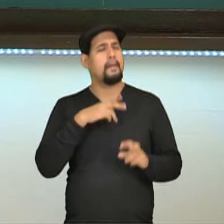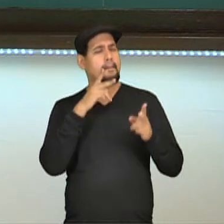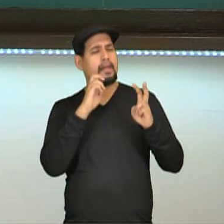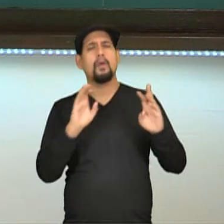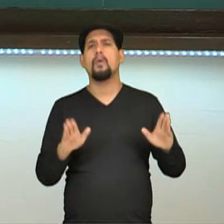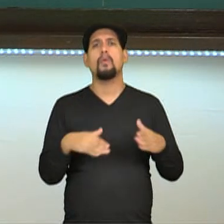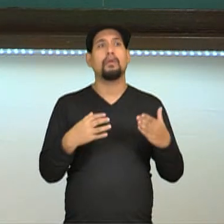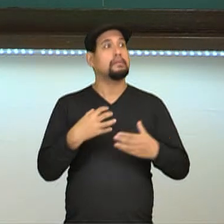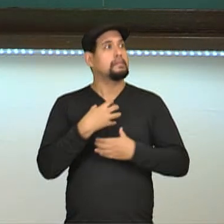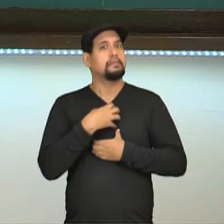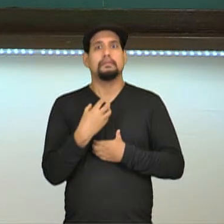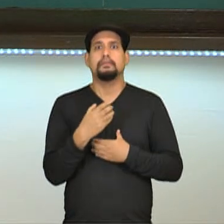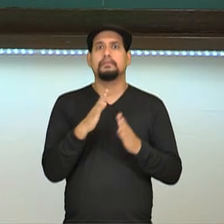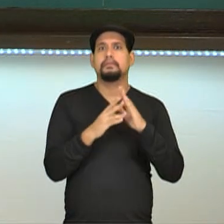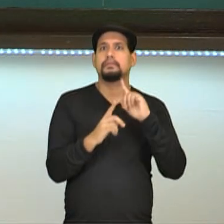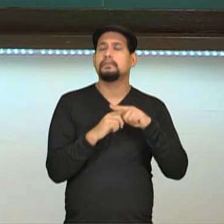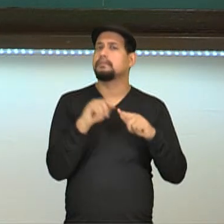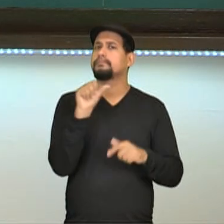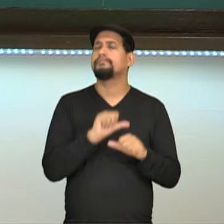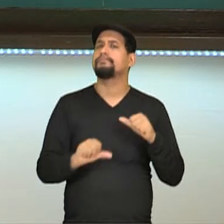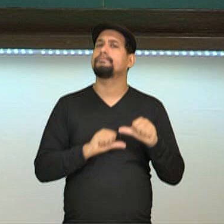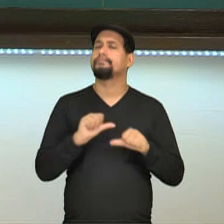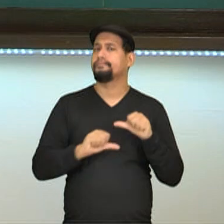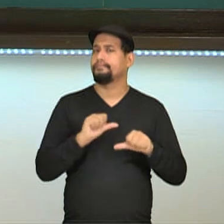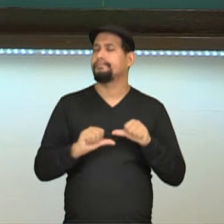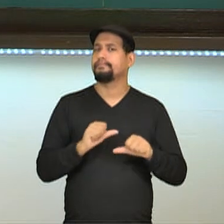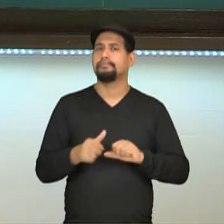da igreja à reforma protestante.